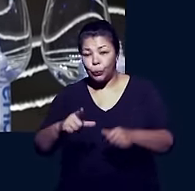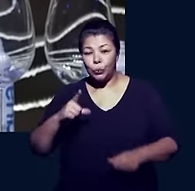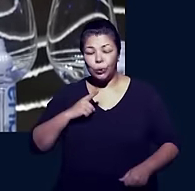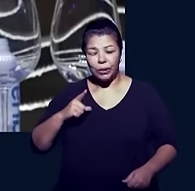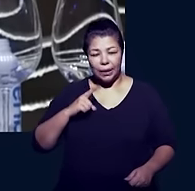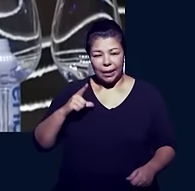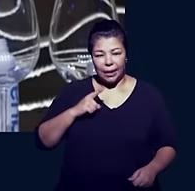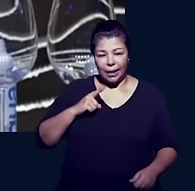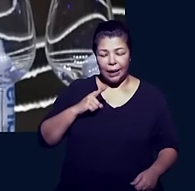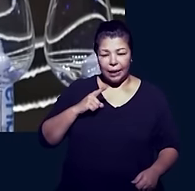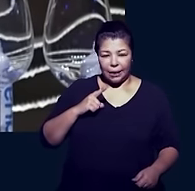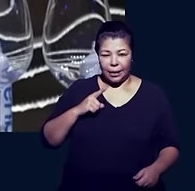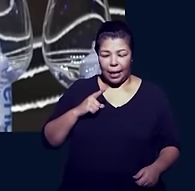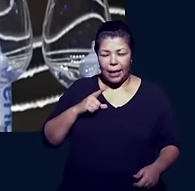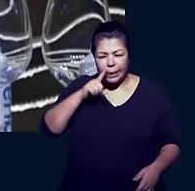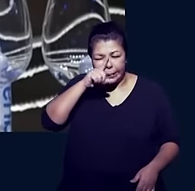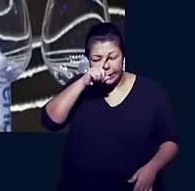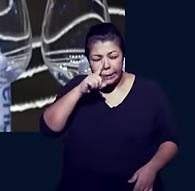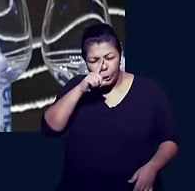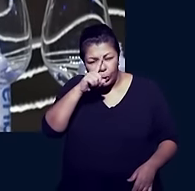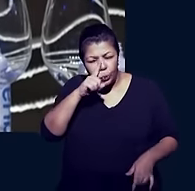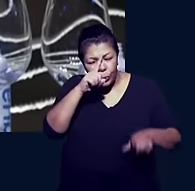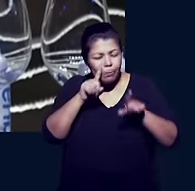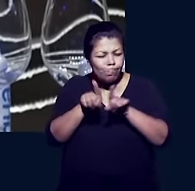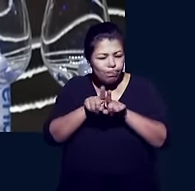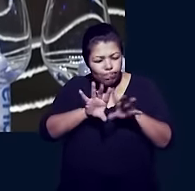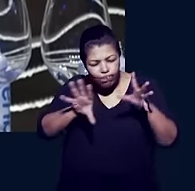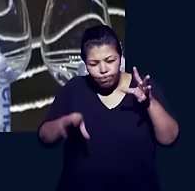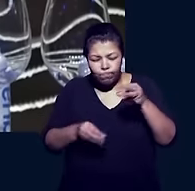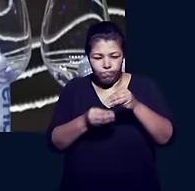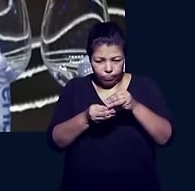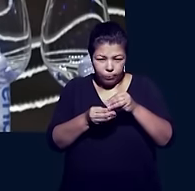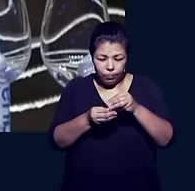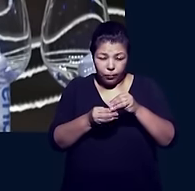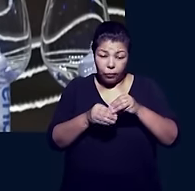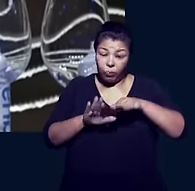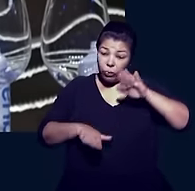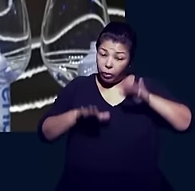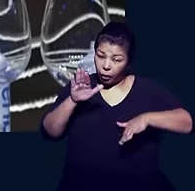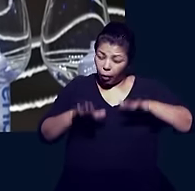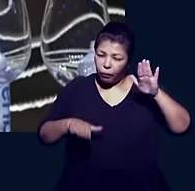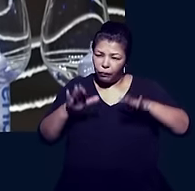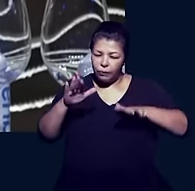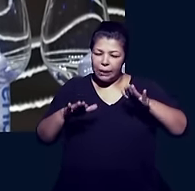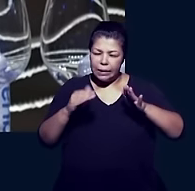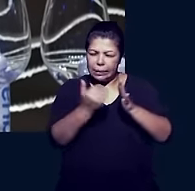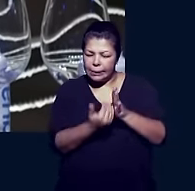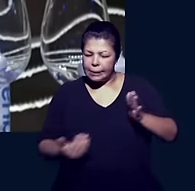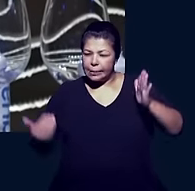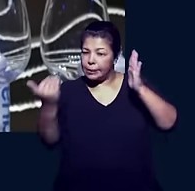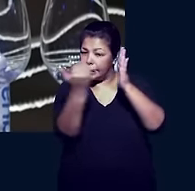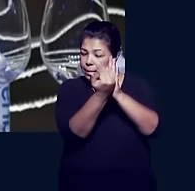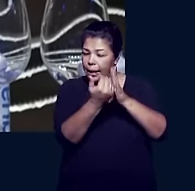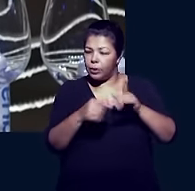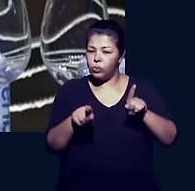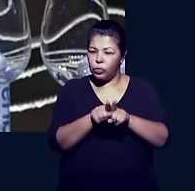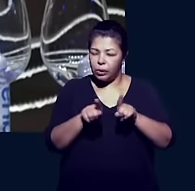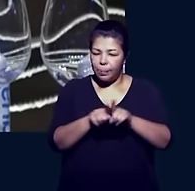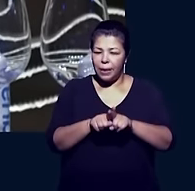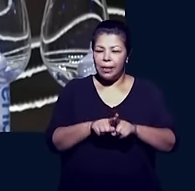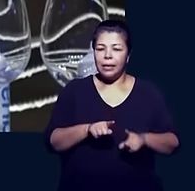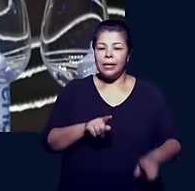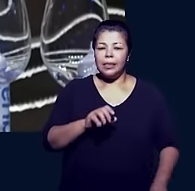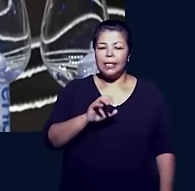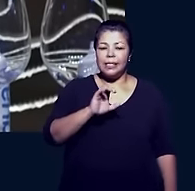de risco todos os ativos que carregam prêmio de risco e que geralmente tem uma um excesso de remuneração em relação ao CDI aqui no Brasil ou ao